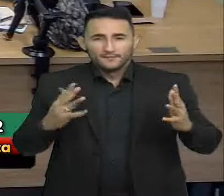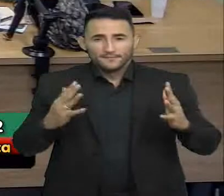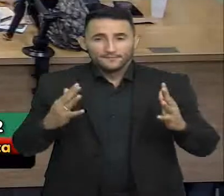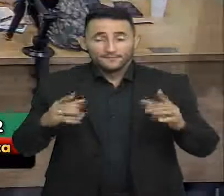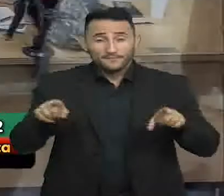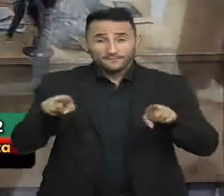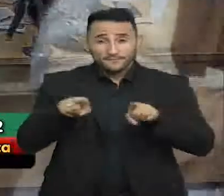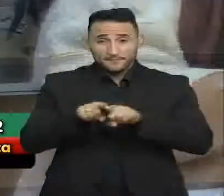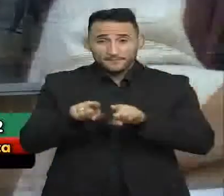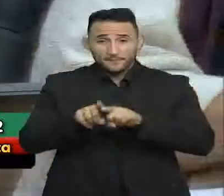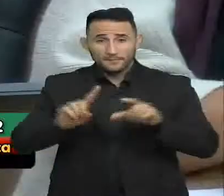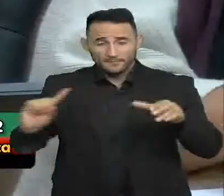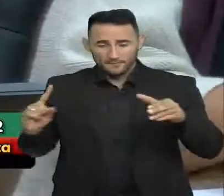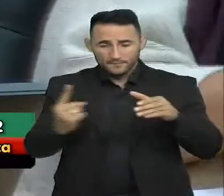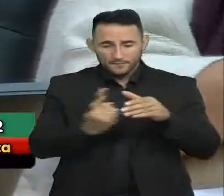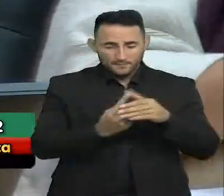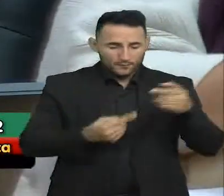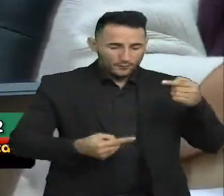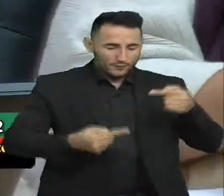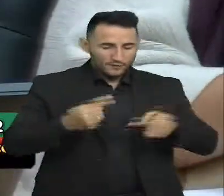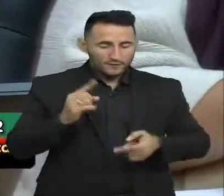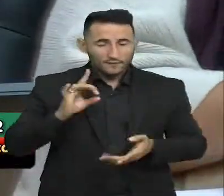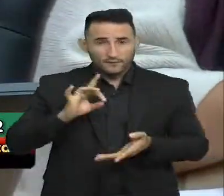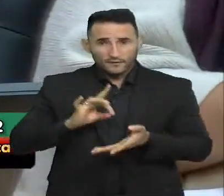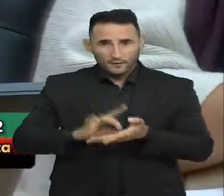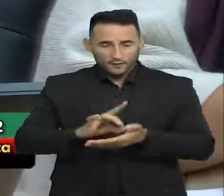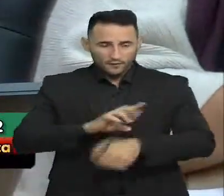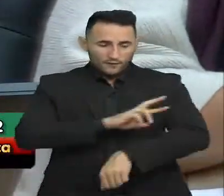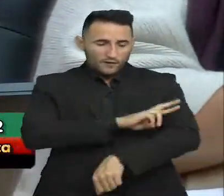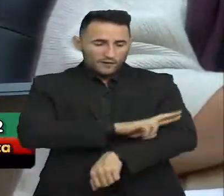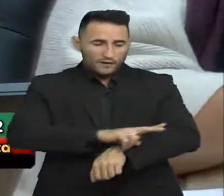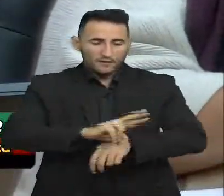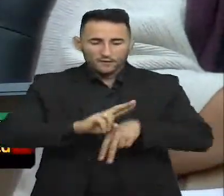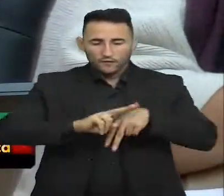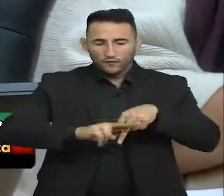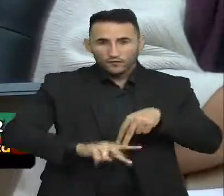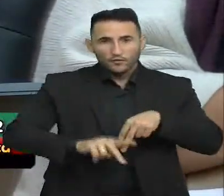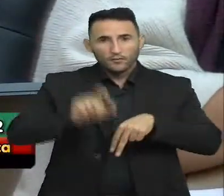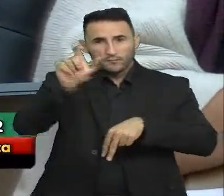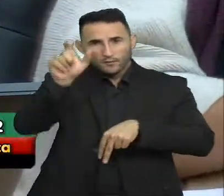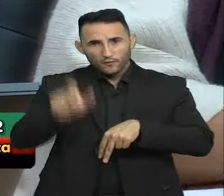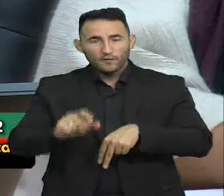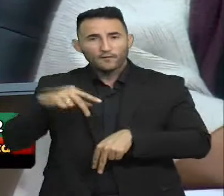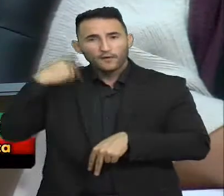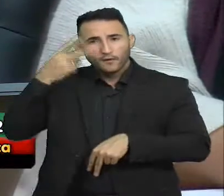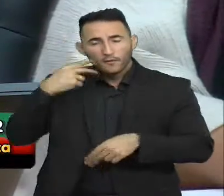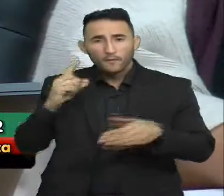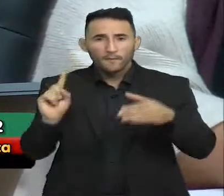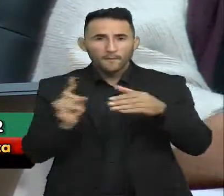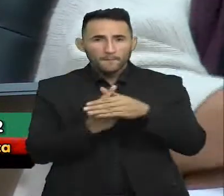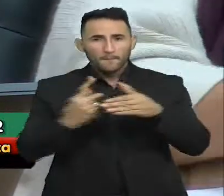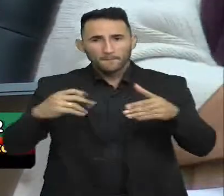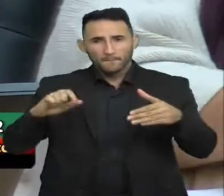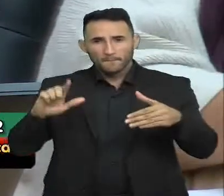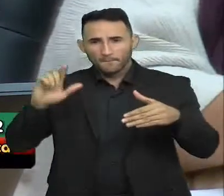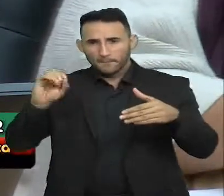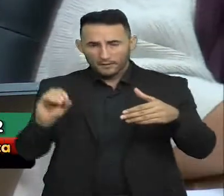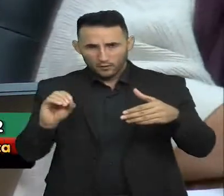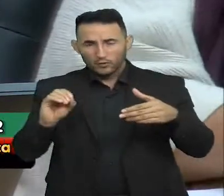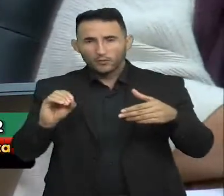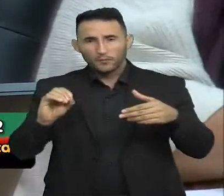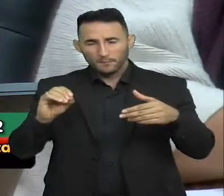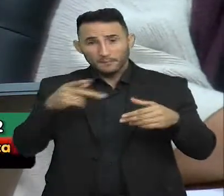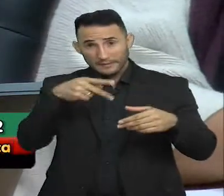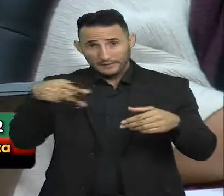Fazem parte da Comissão de Políticas Afirmativas de Raça e Gênero os seguintes vereadores: Paulo César Dias dos Reis,